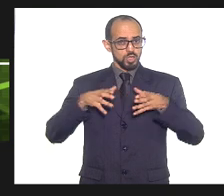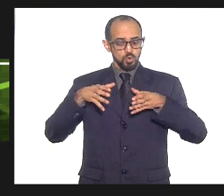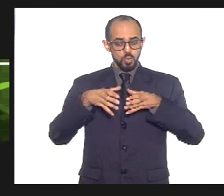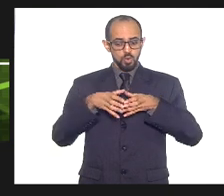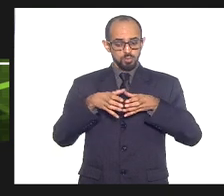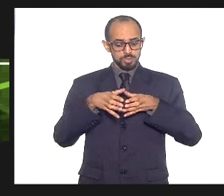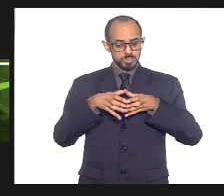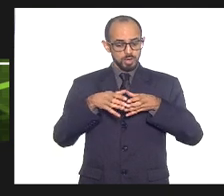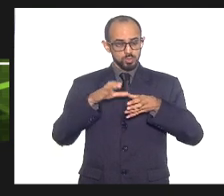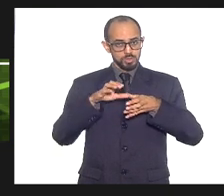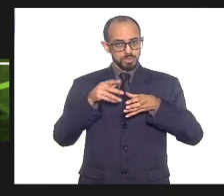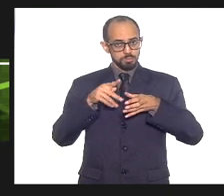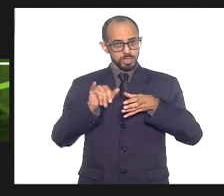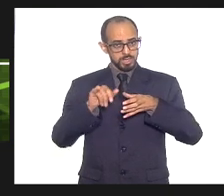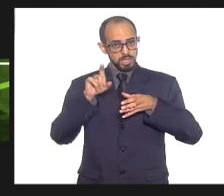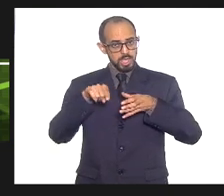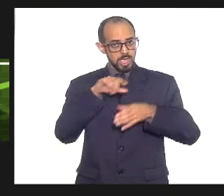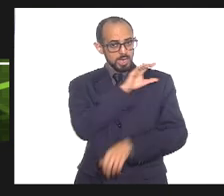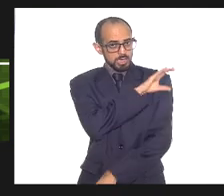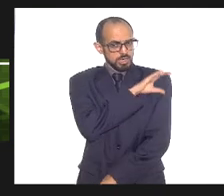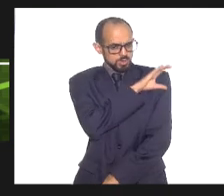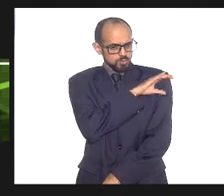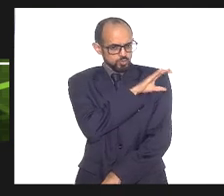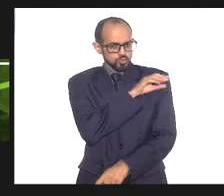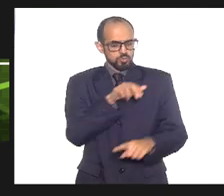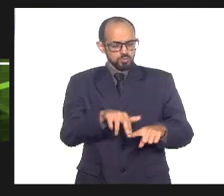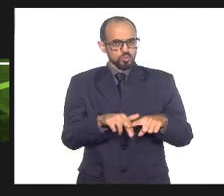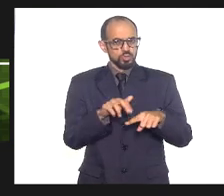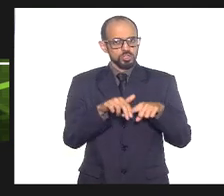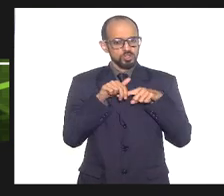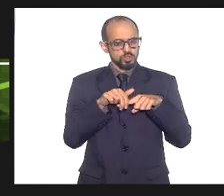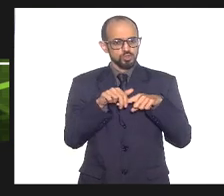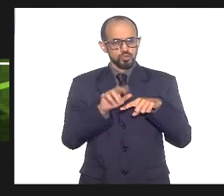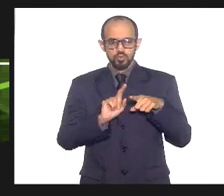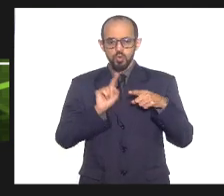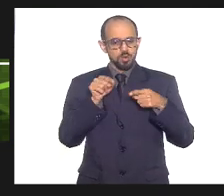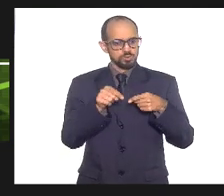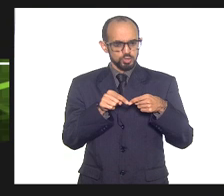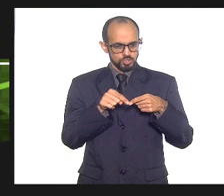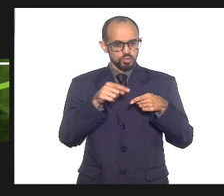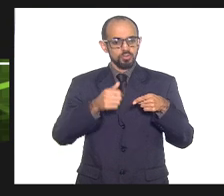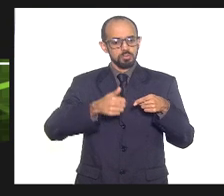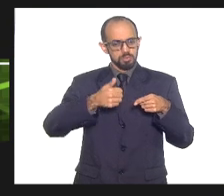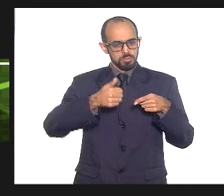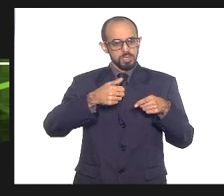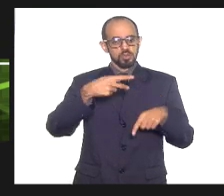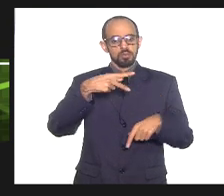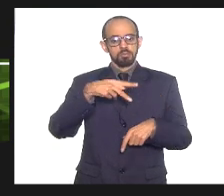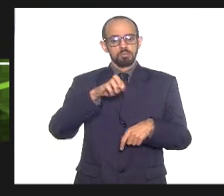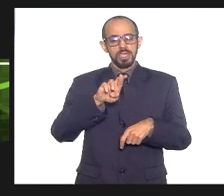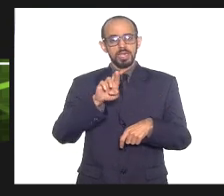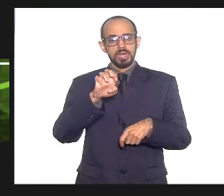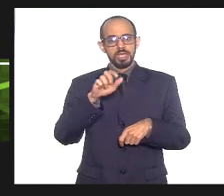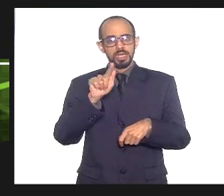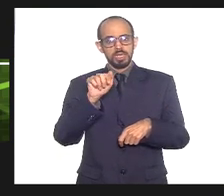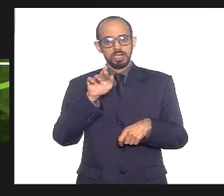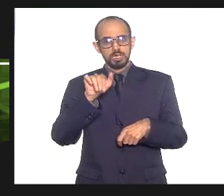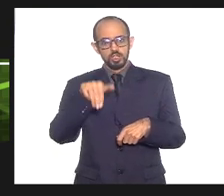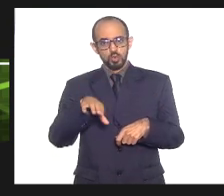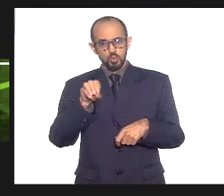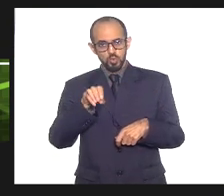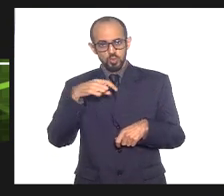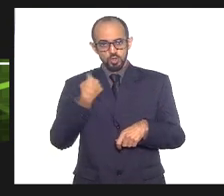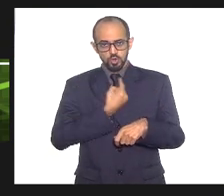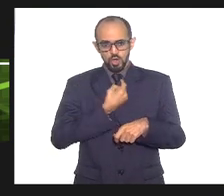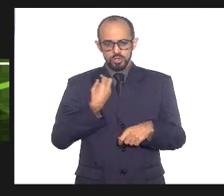é desse na Bacia de Campos. Então, vou reforçar aqui, primeiramente, o campo de Peregrino, onde nós somos